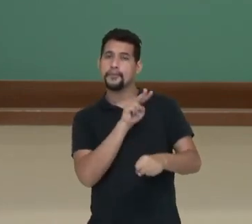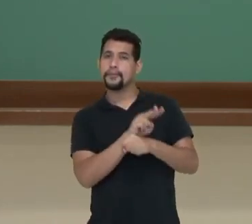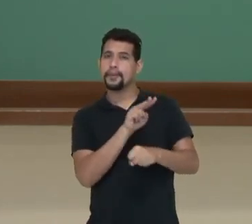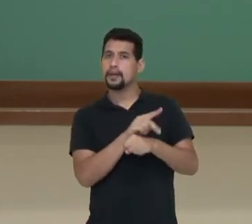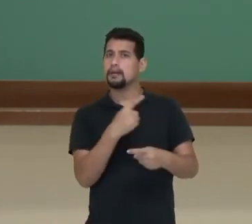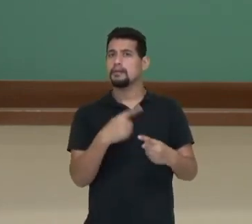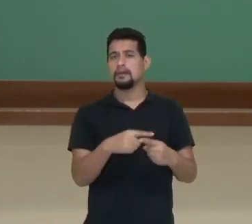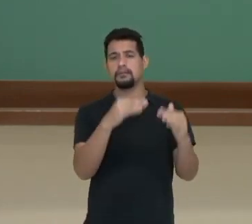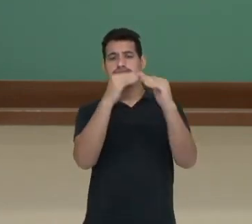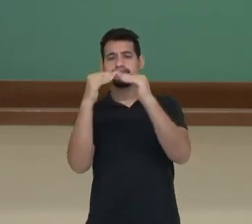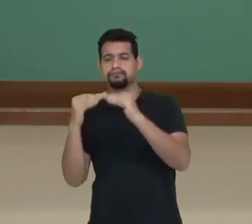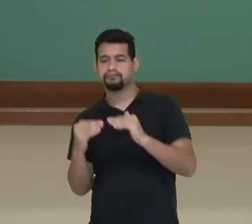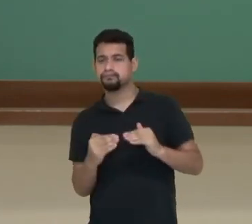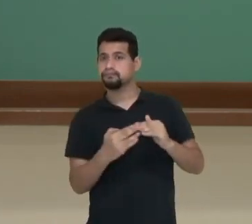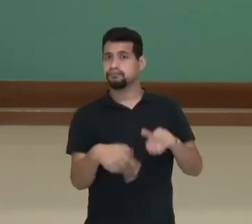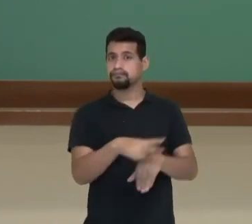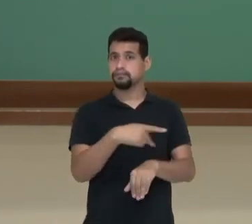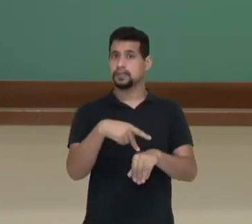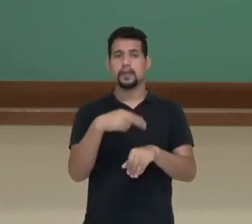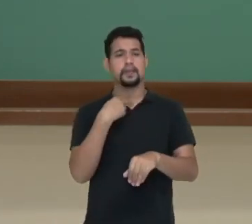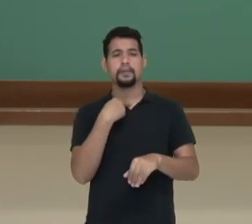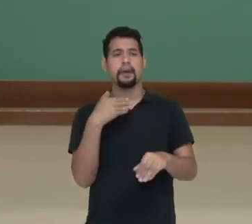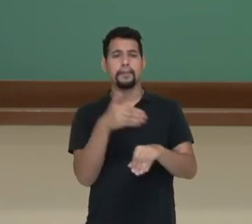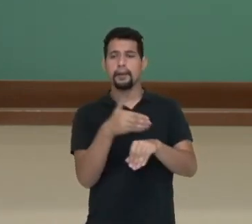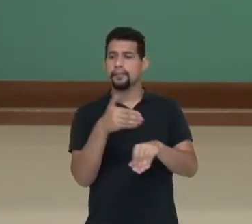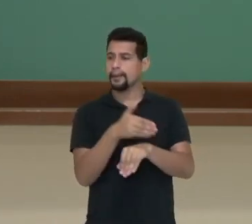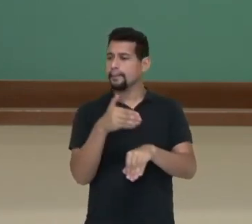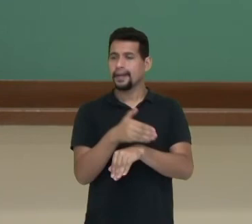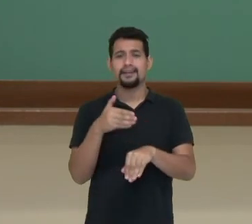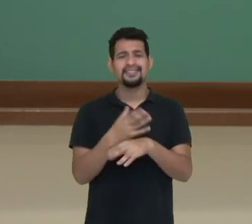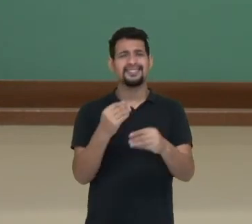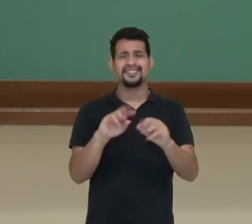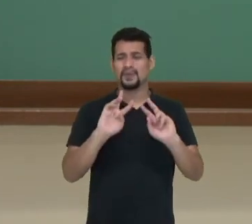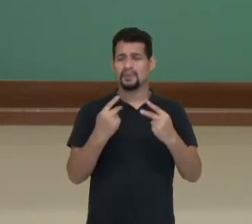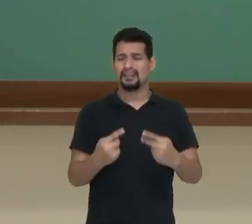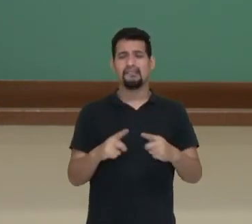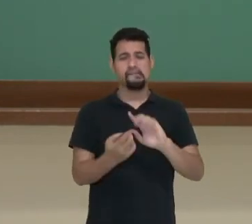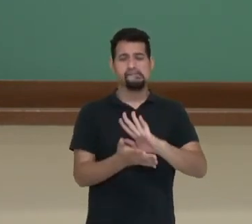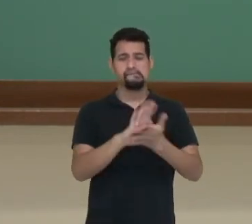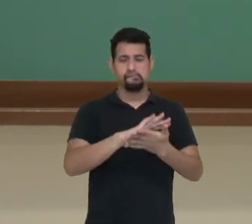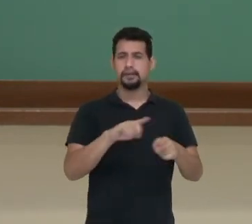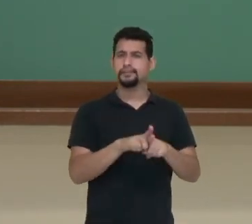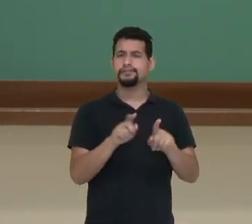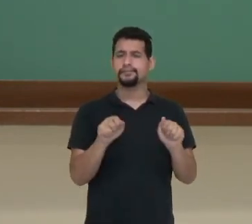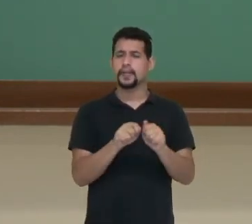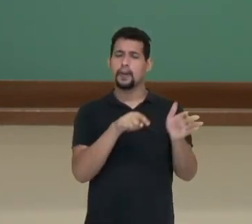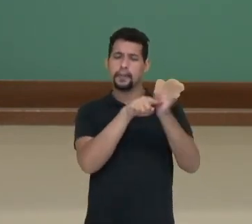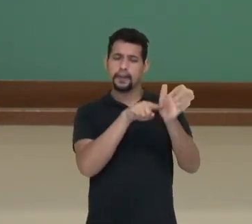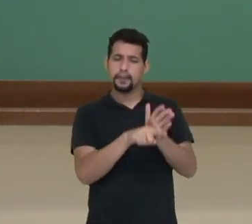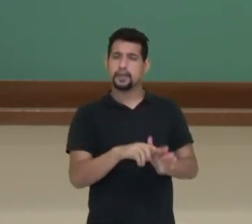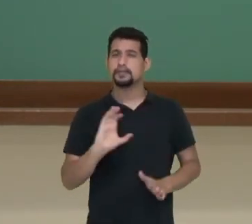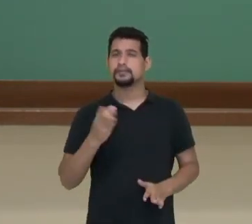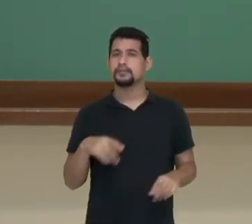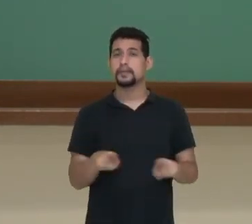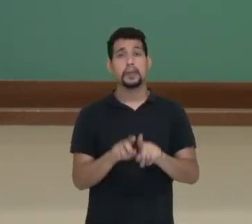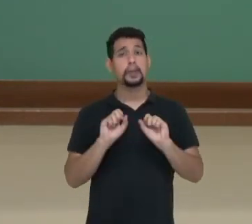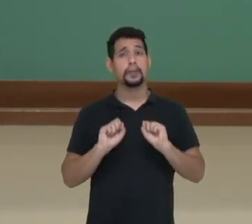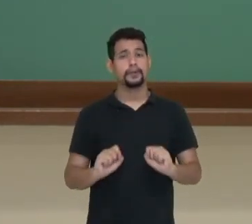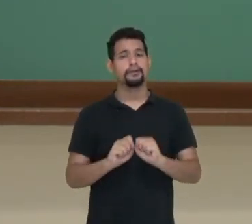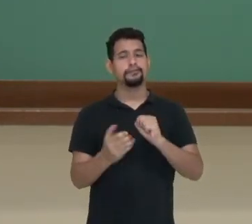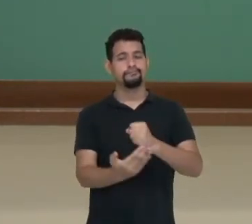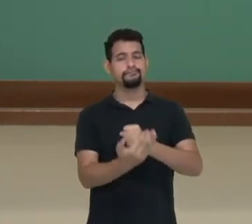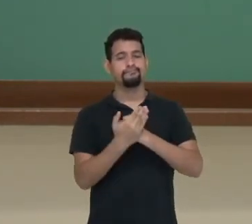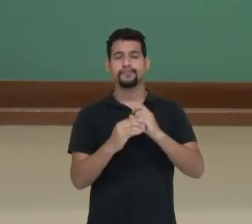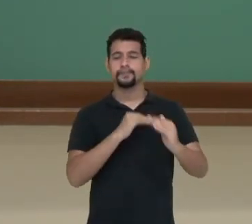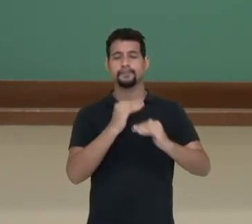acordos internacionais para evitar um grande contato humano e para ser idealizado pesquisas científicas que possam auxiliar